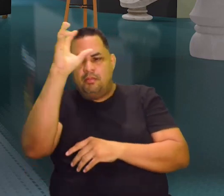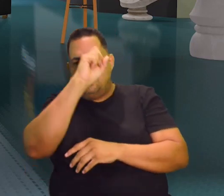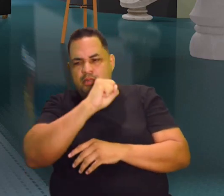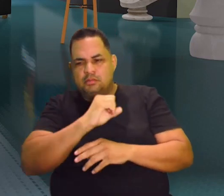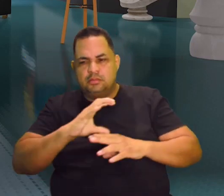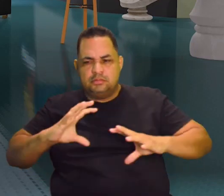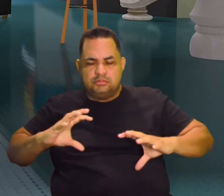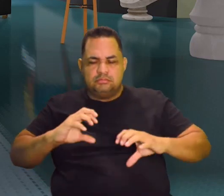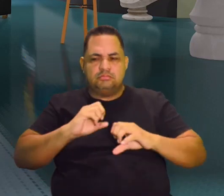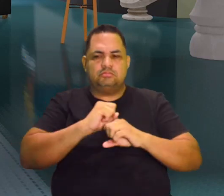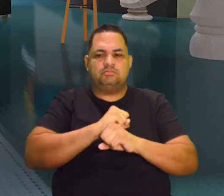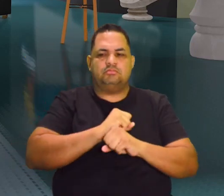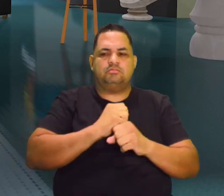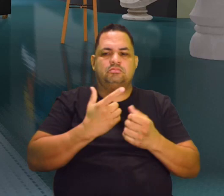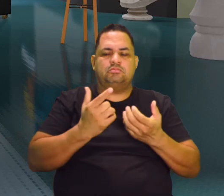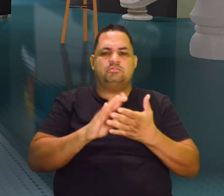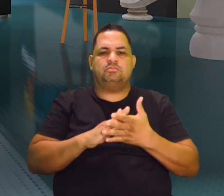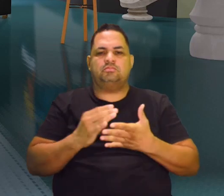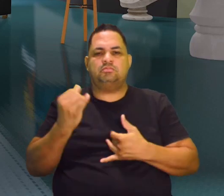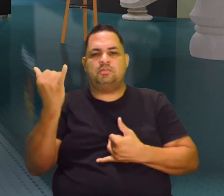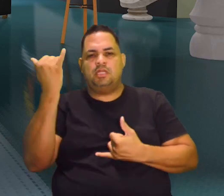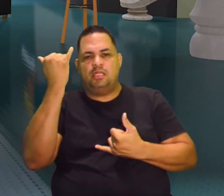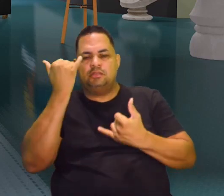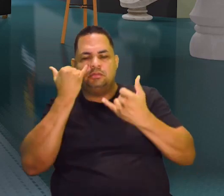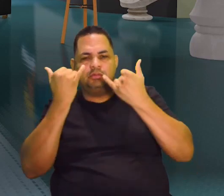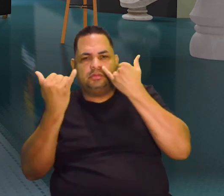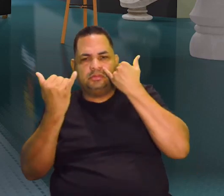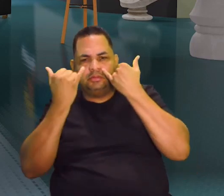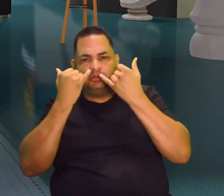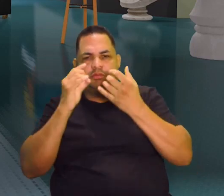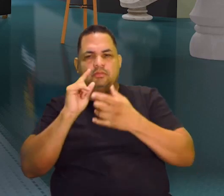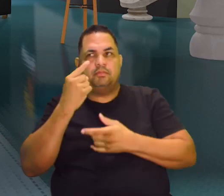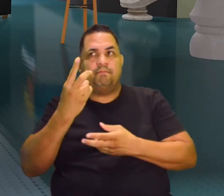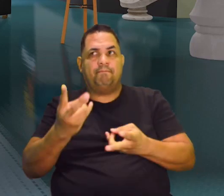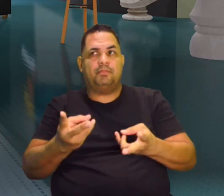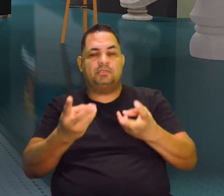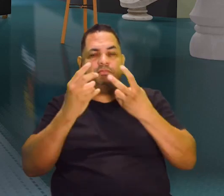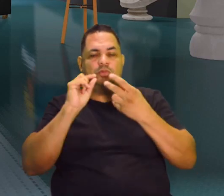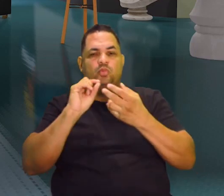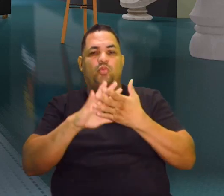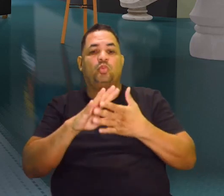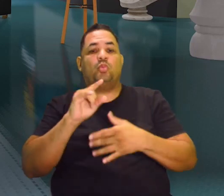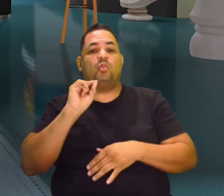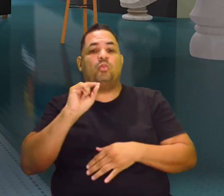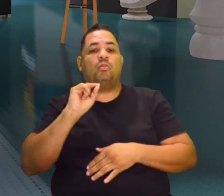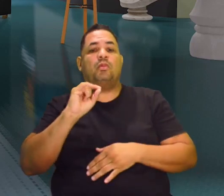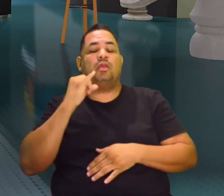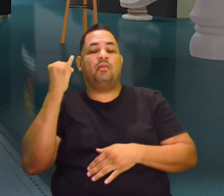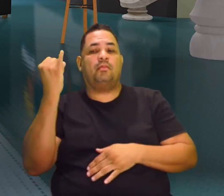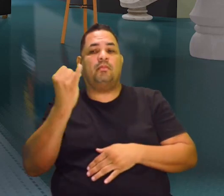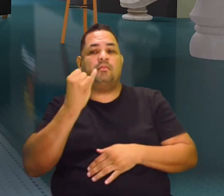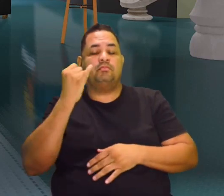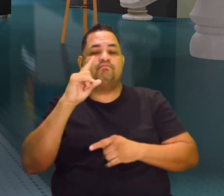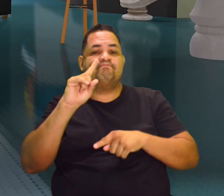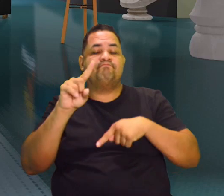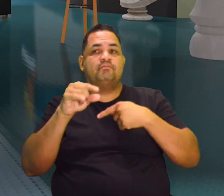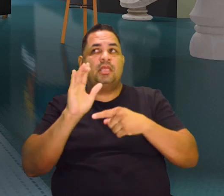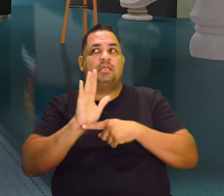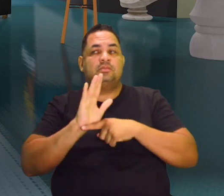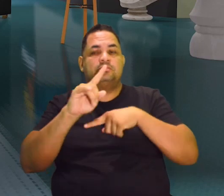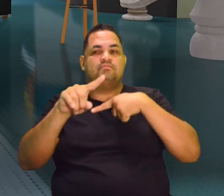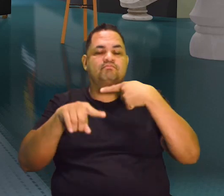informações, focar no que é significativo, certo? Naquilo que ajuda você depois a